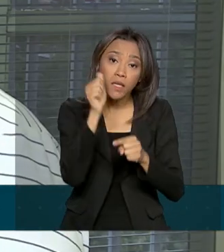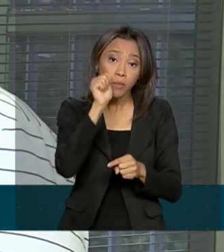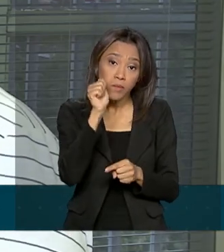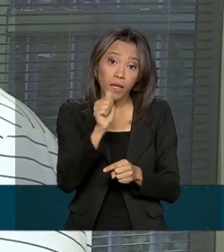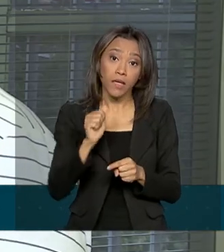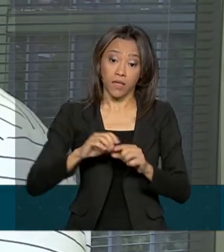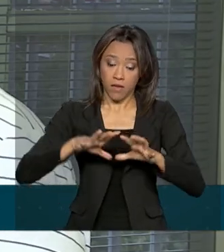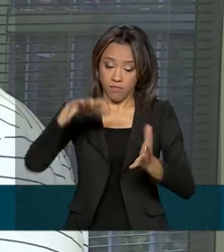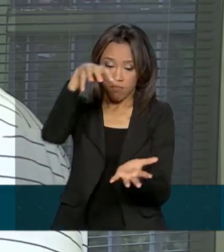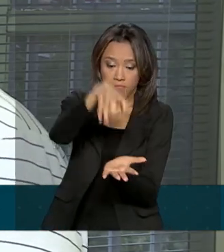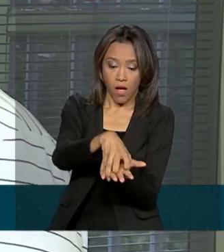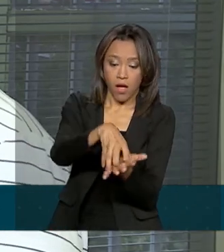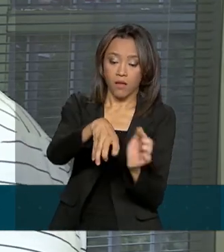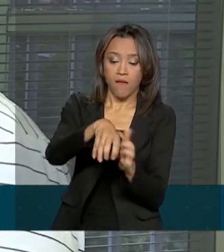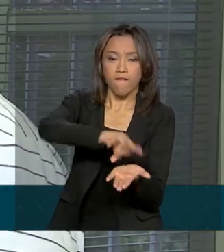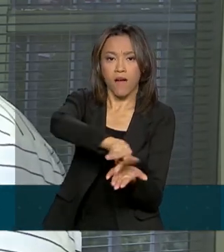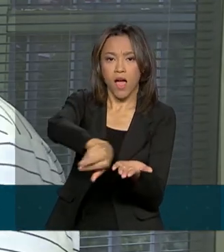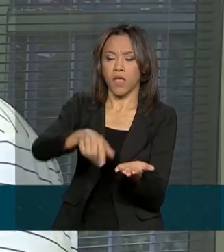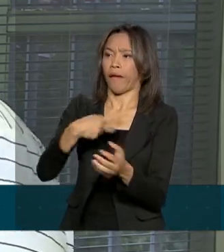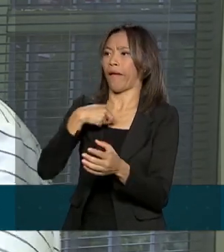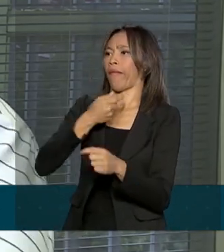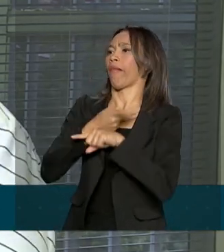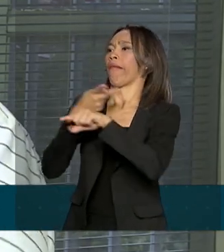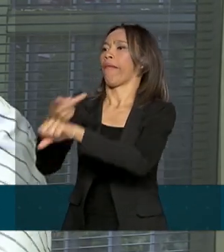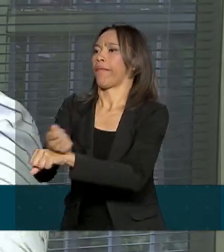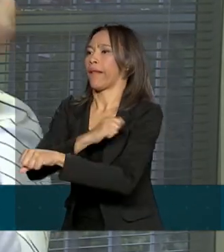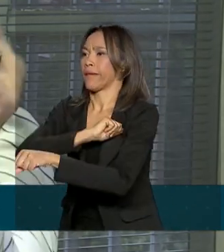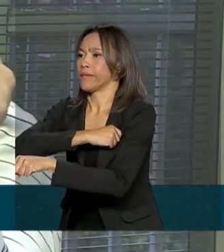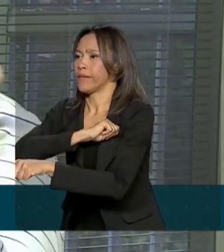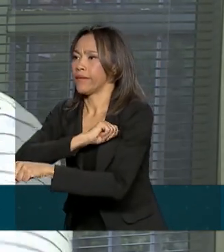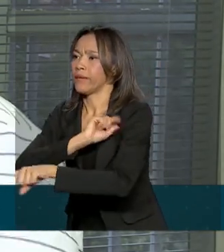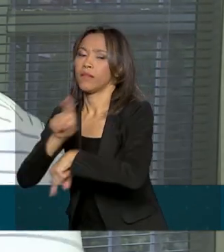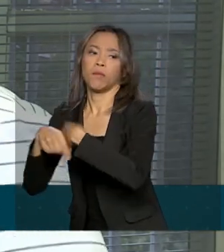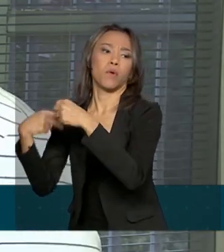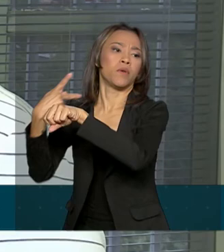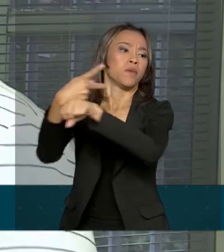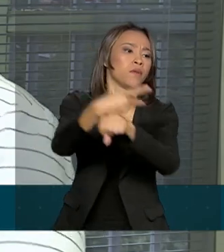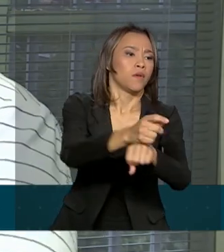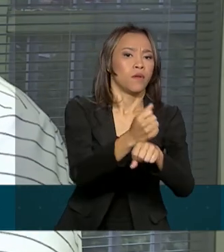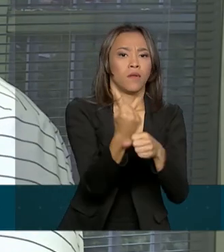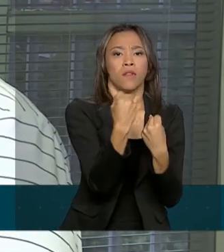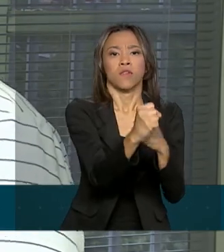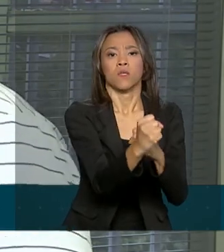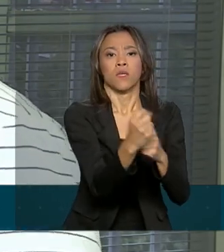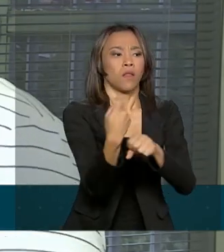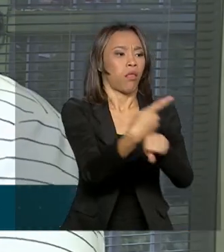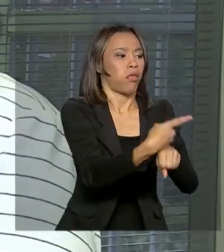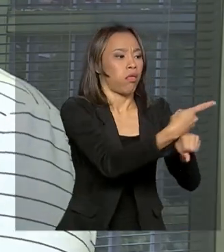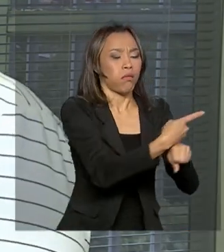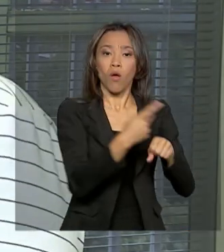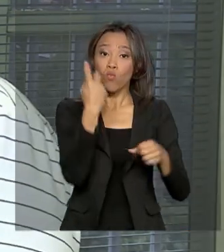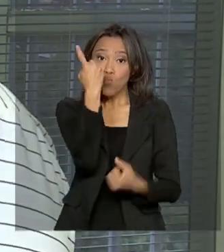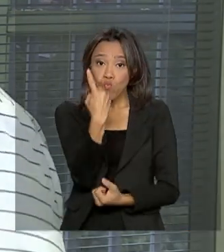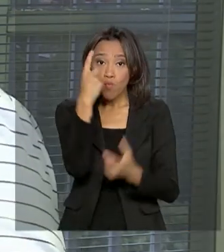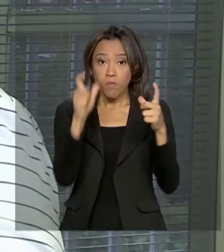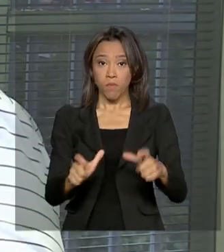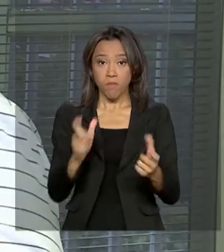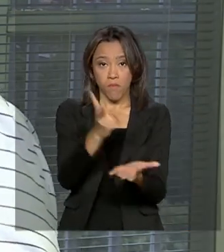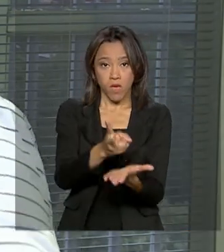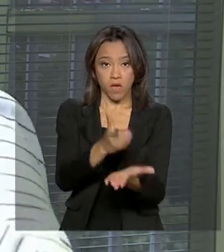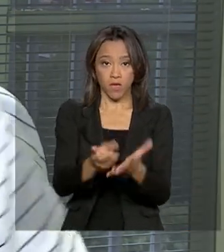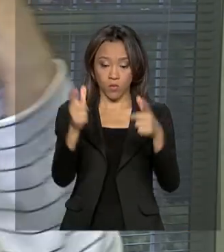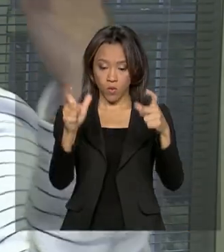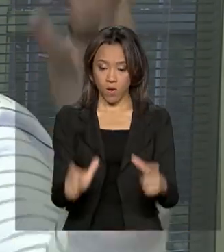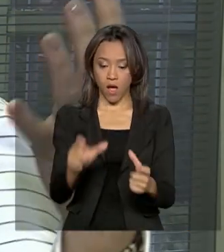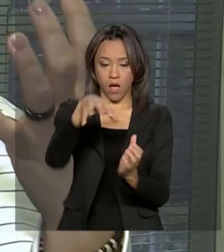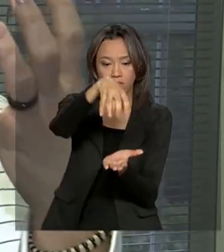espaço. A mulher não precisa sair atrás da delegacia no bairro, a defessoria no outro, está todo mundo junto ali. Só que a casa, ela era